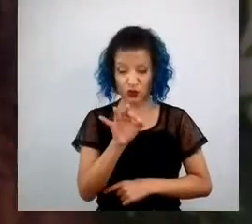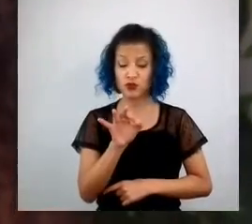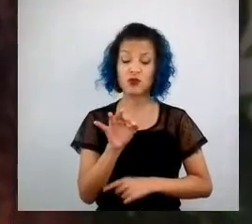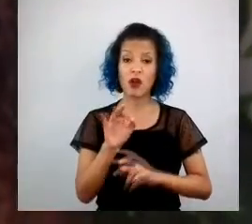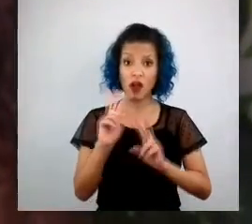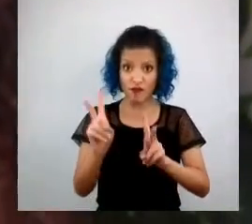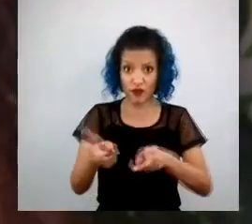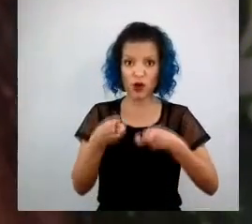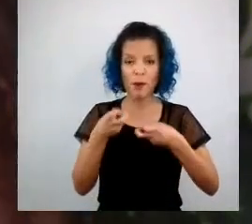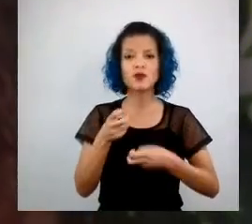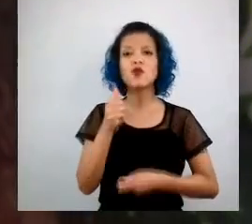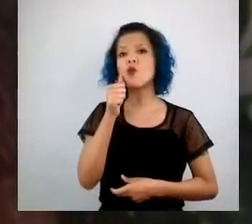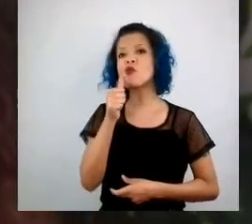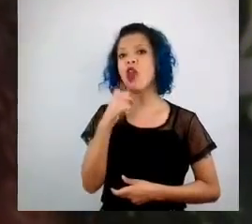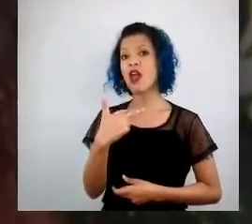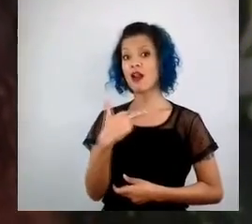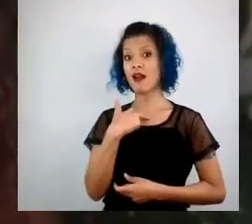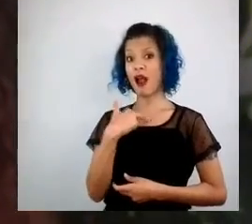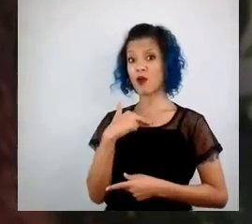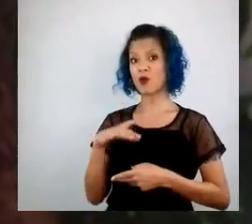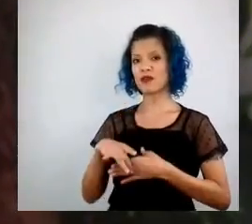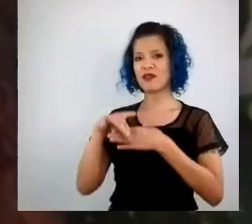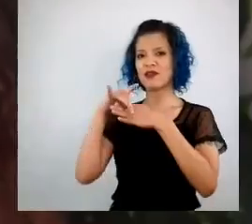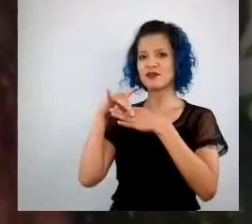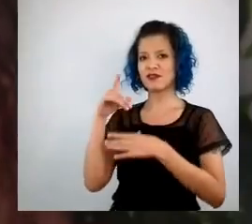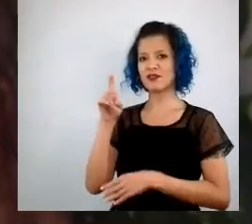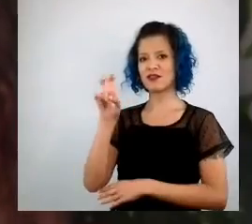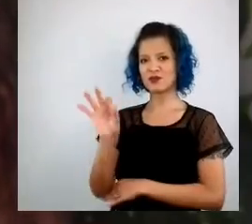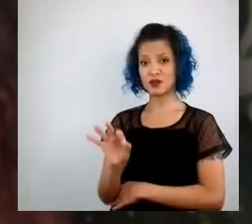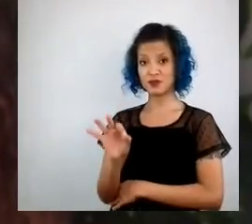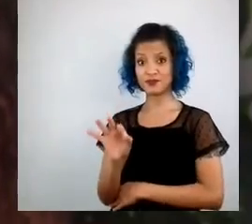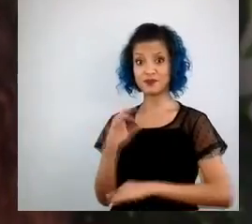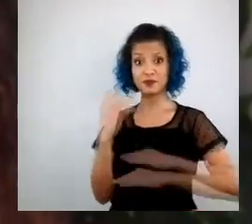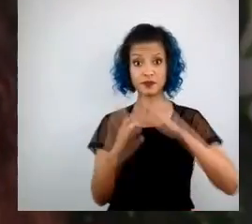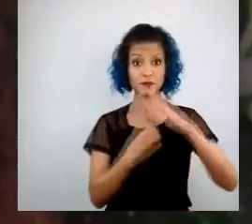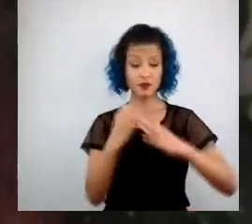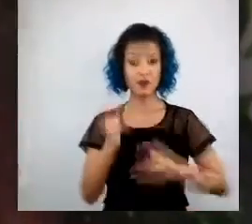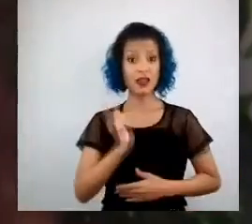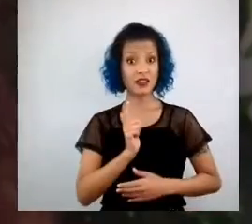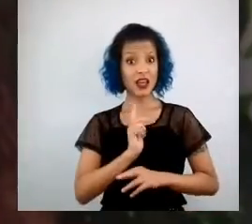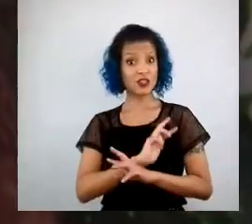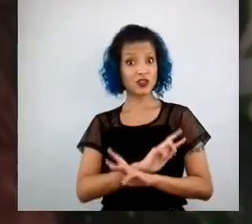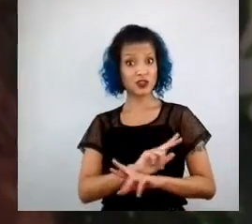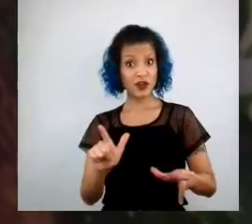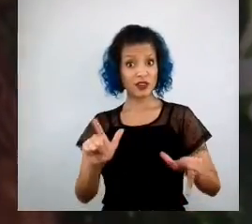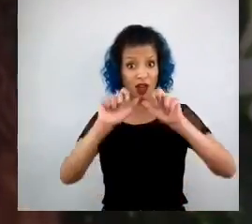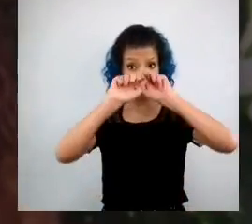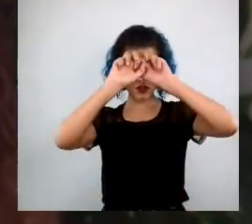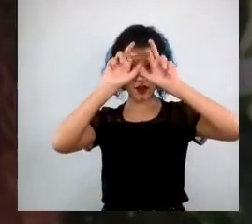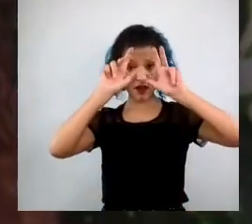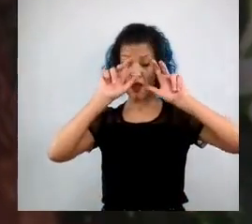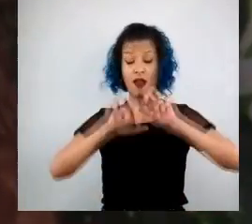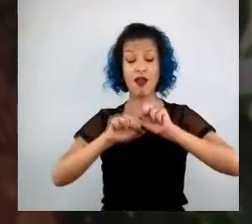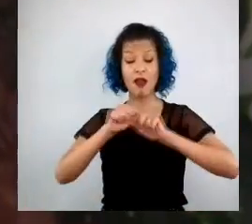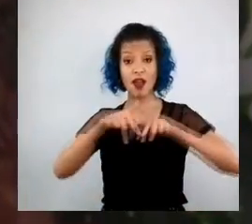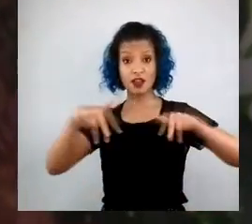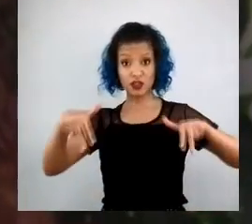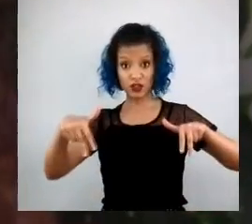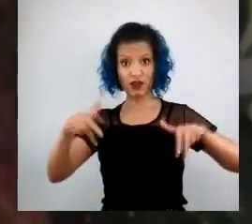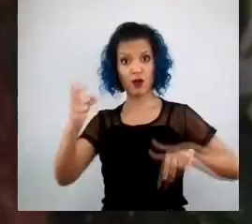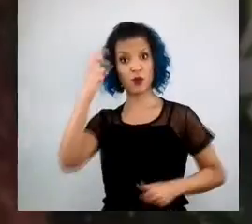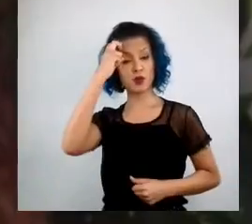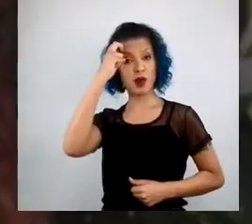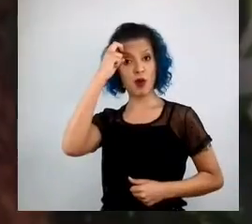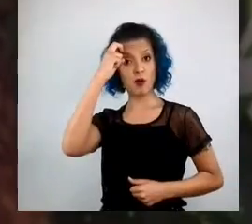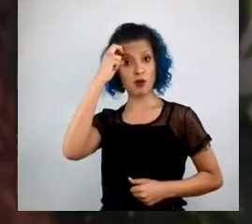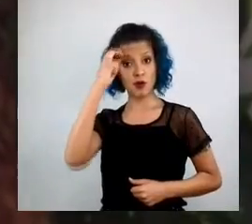Empresas com maior diversidade étnica e cultural aumentam 35% seu